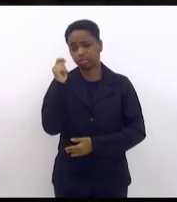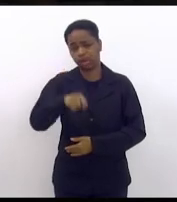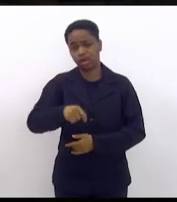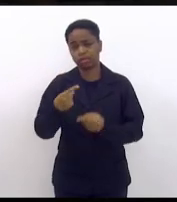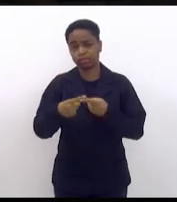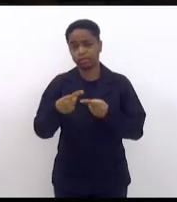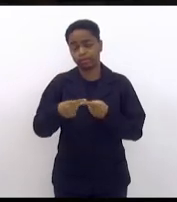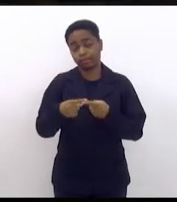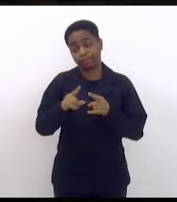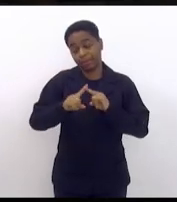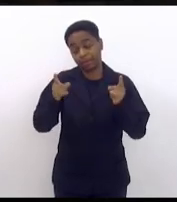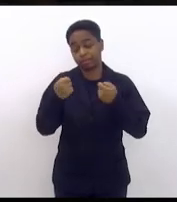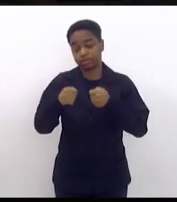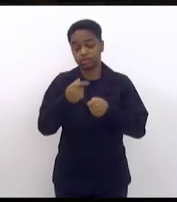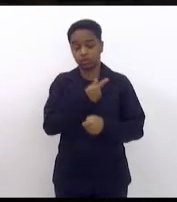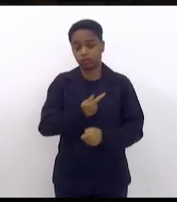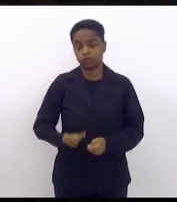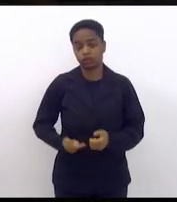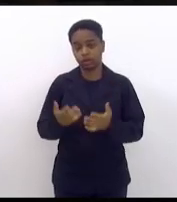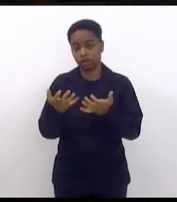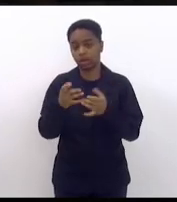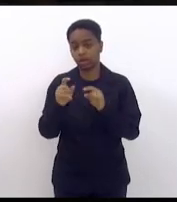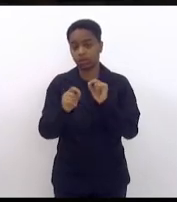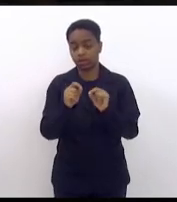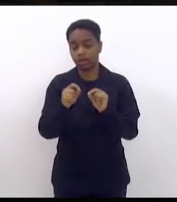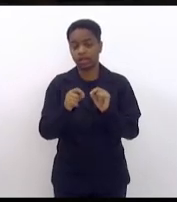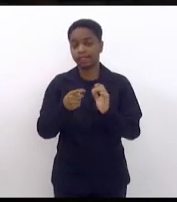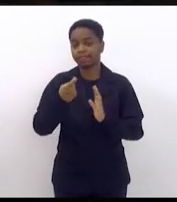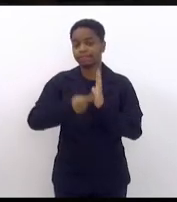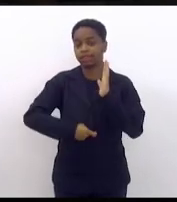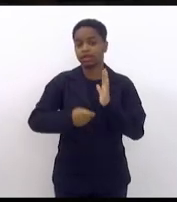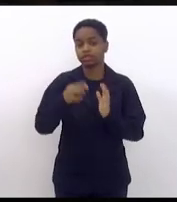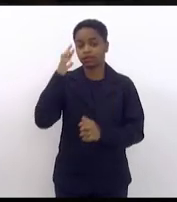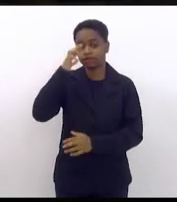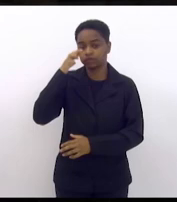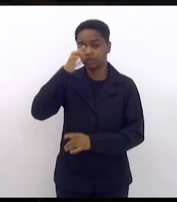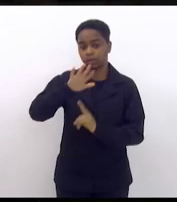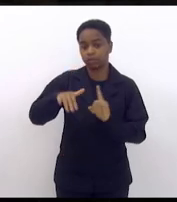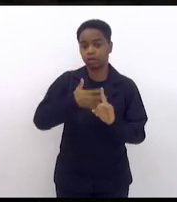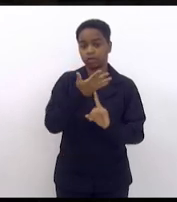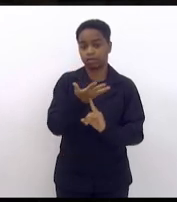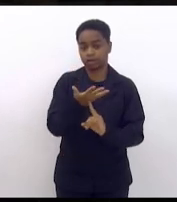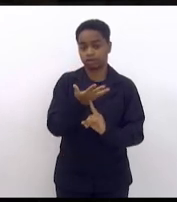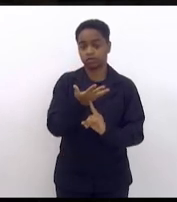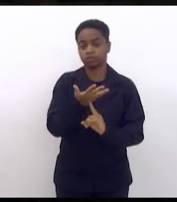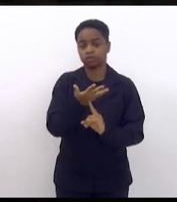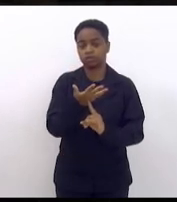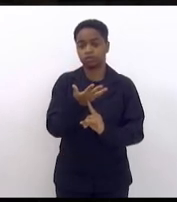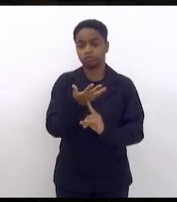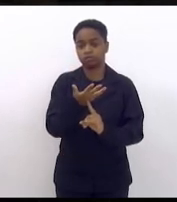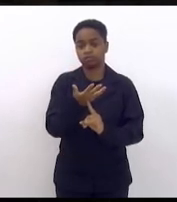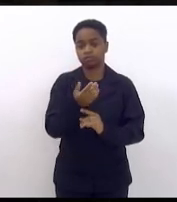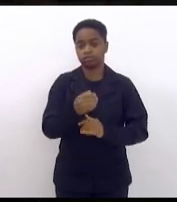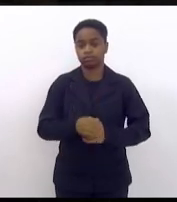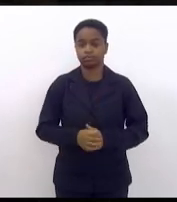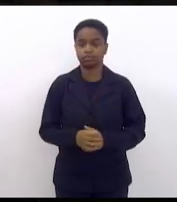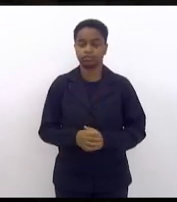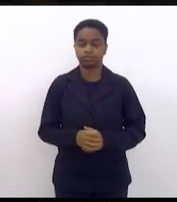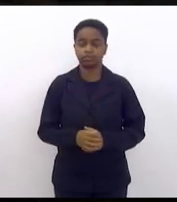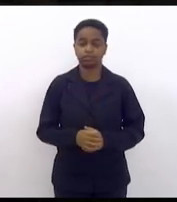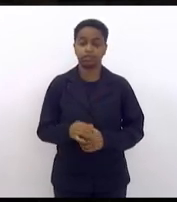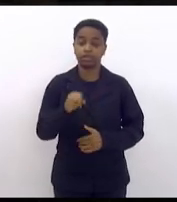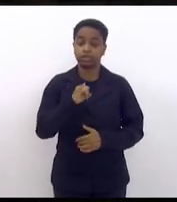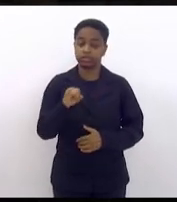governo queira, que a taxa de fiscalização ambiental em trabalhos de exploração